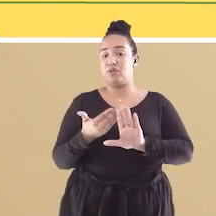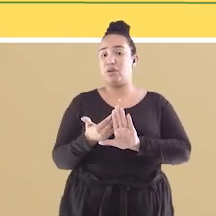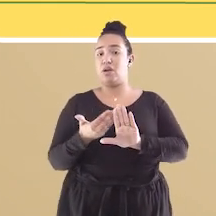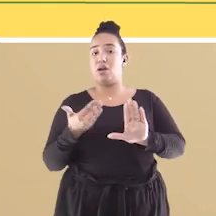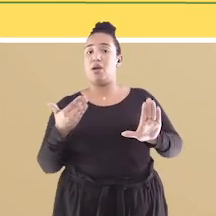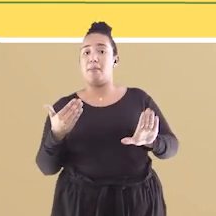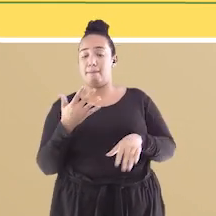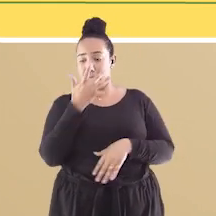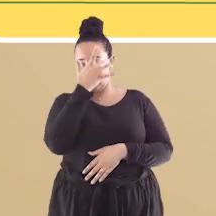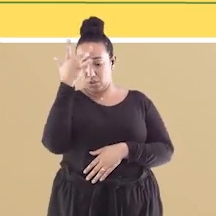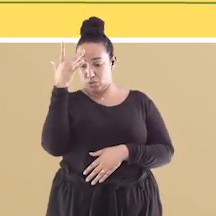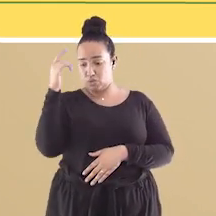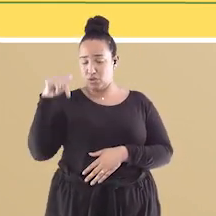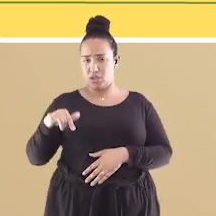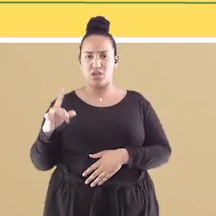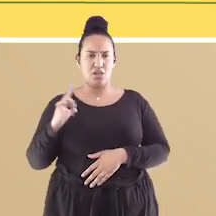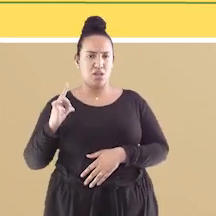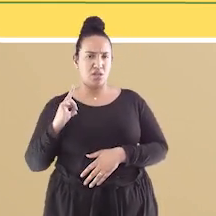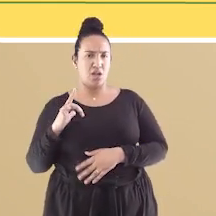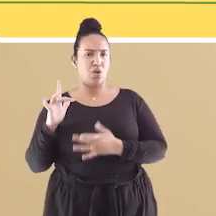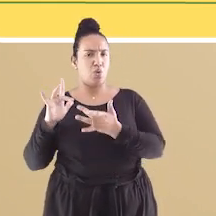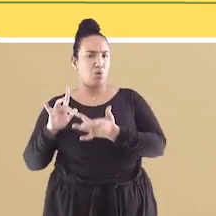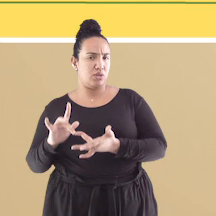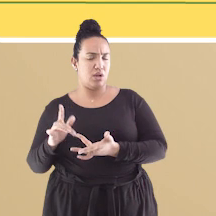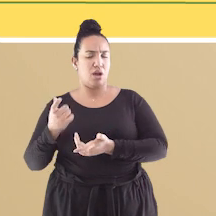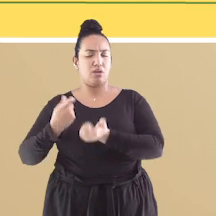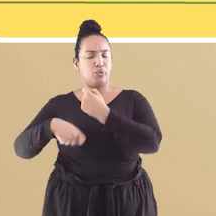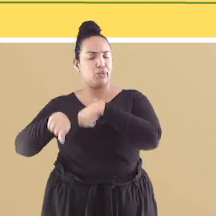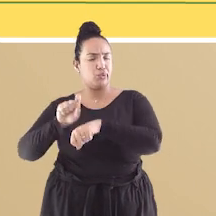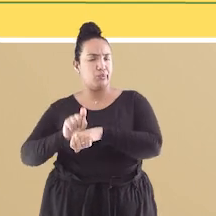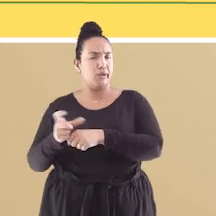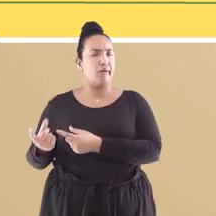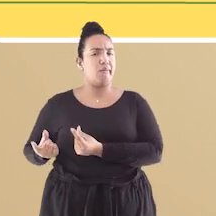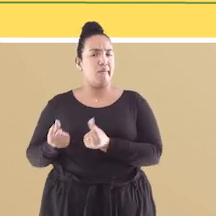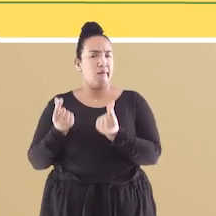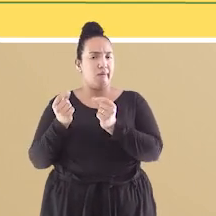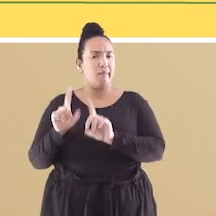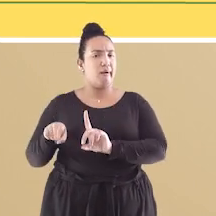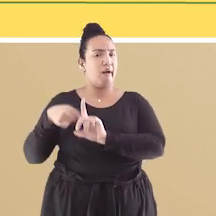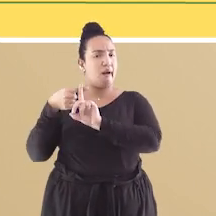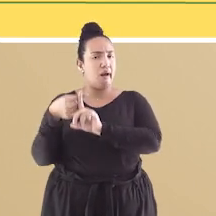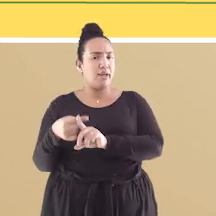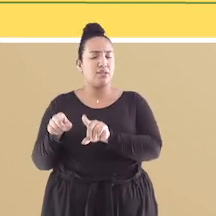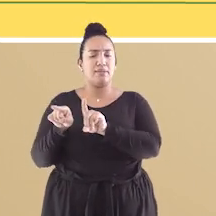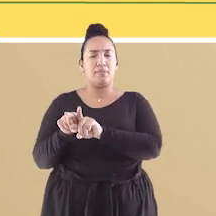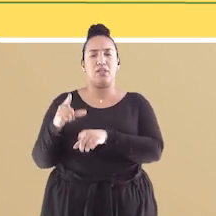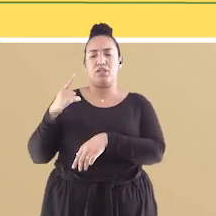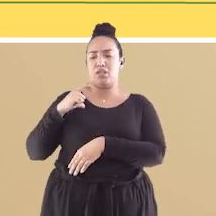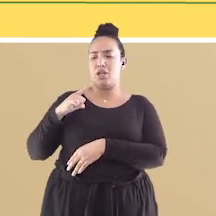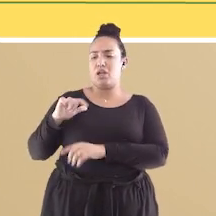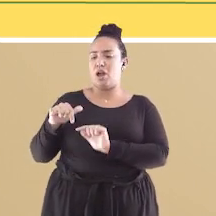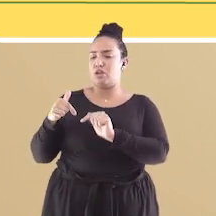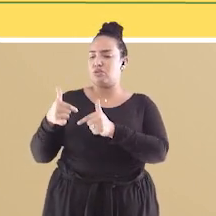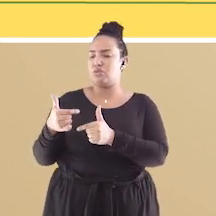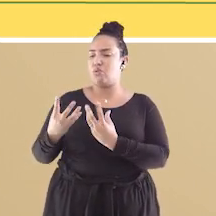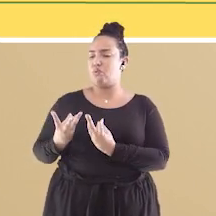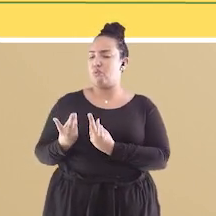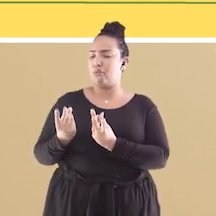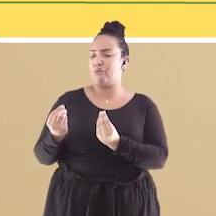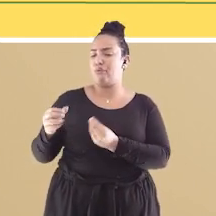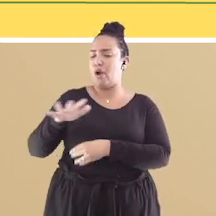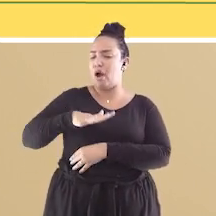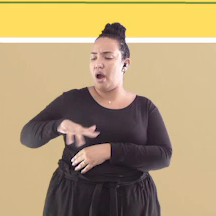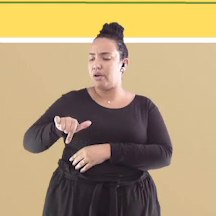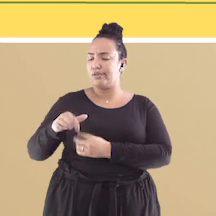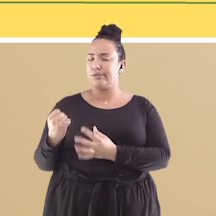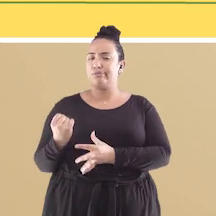as pessoas possuem acesso a serviços de qualidade e a determinadas áreas urbanas mais seguras e com